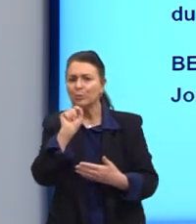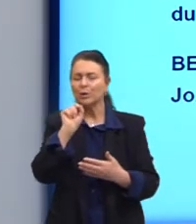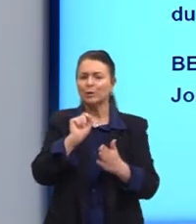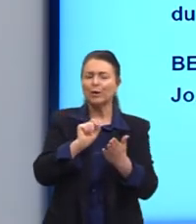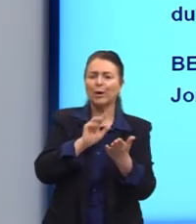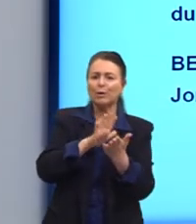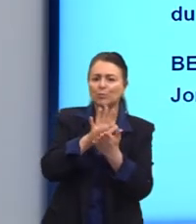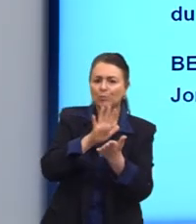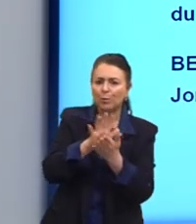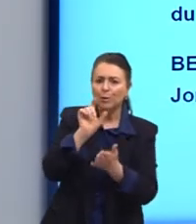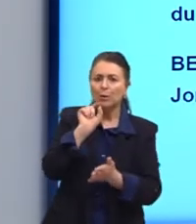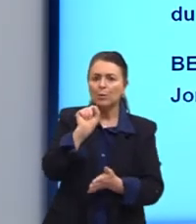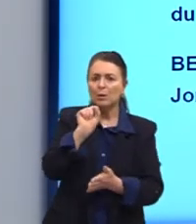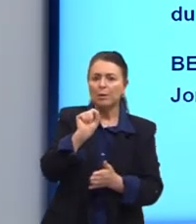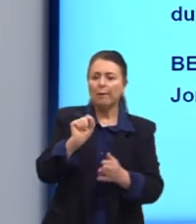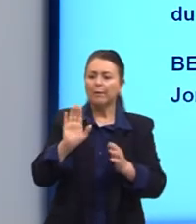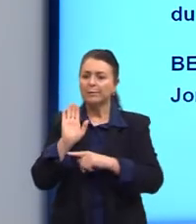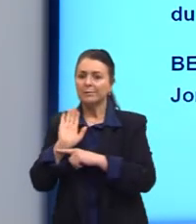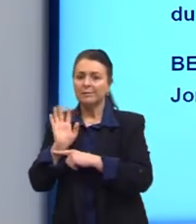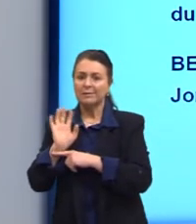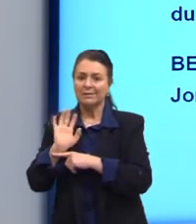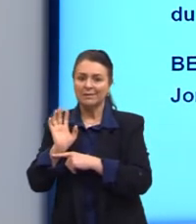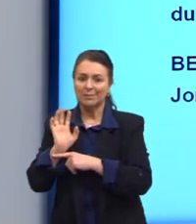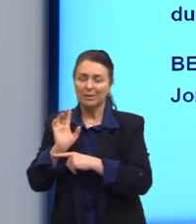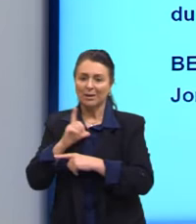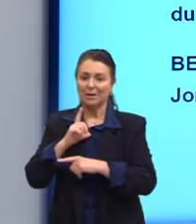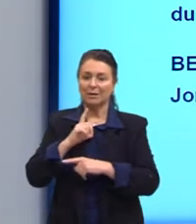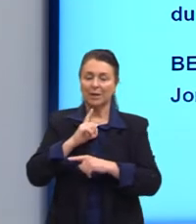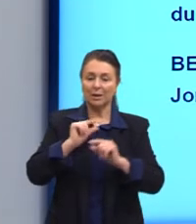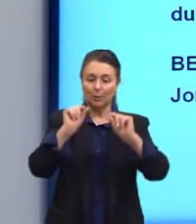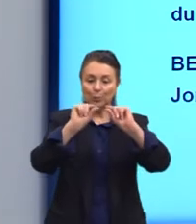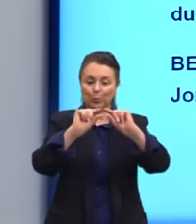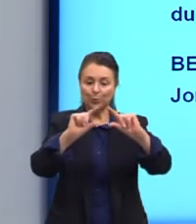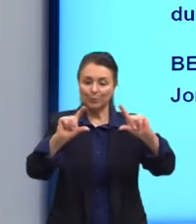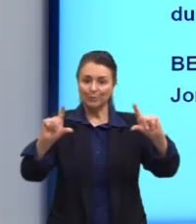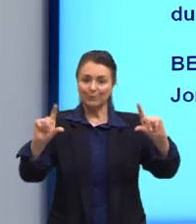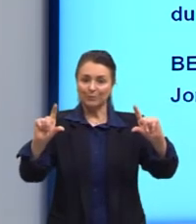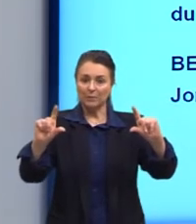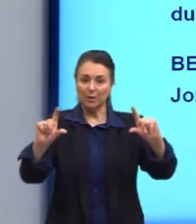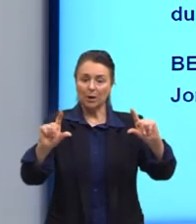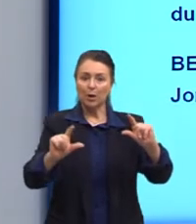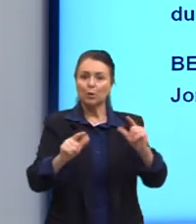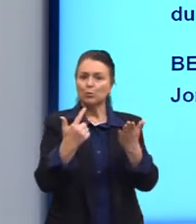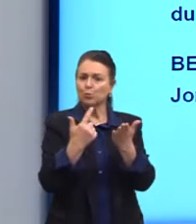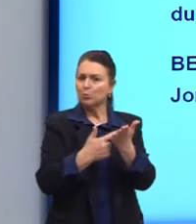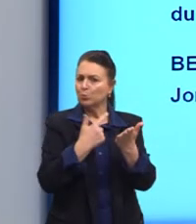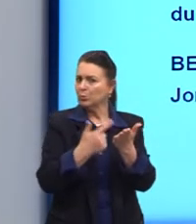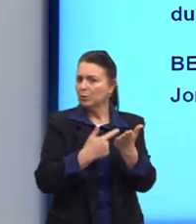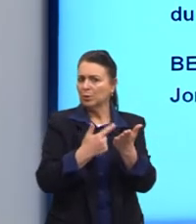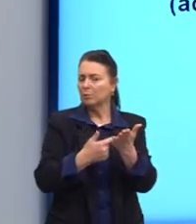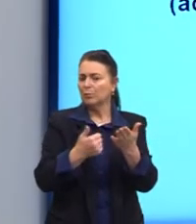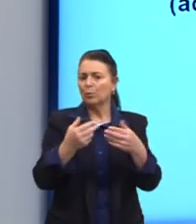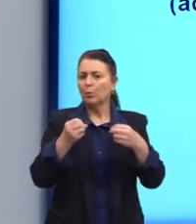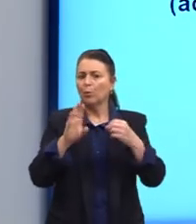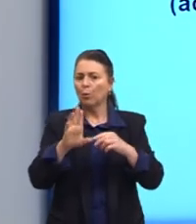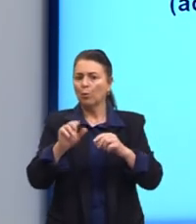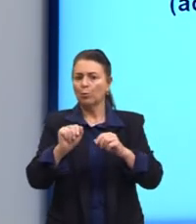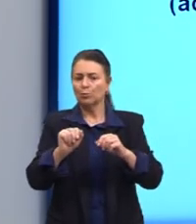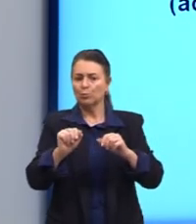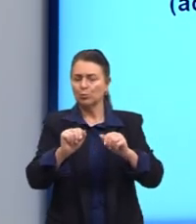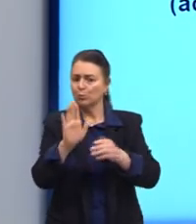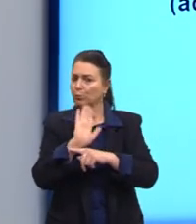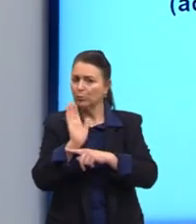editora O que é cinema então eu tenho o trecho de uma obra que conceitua depois